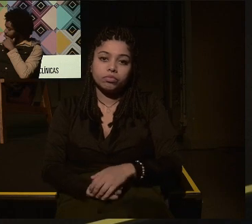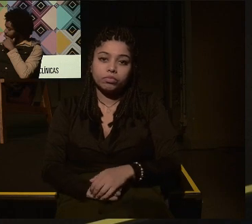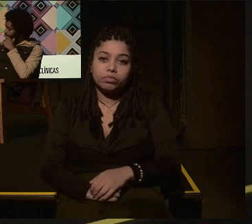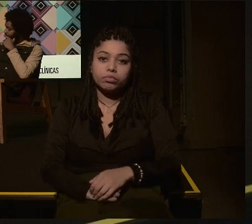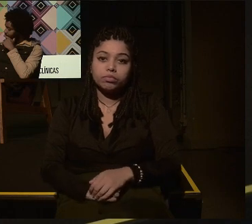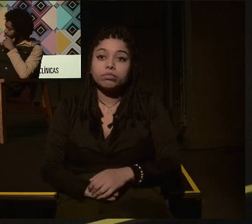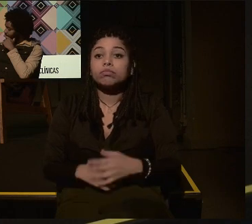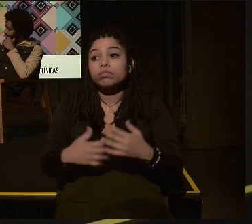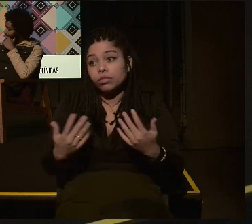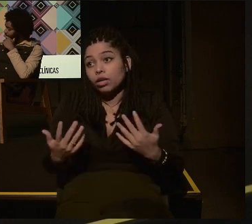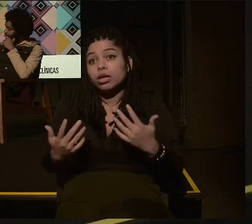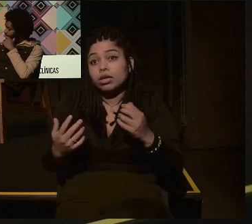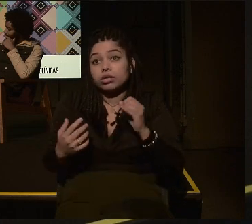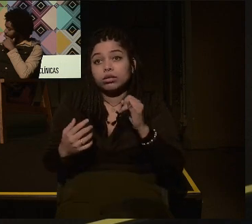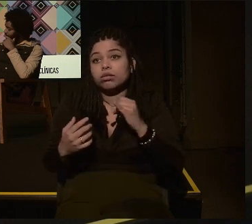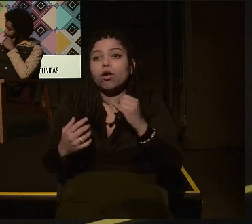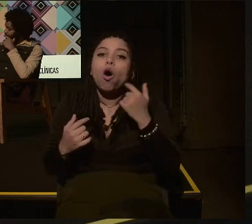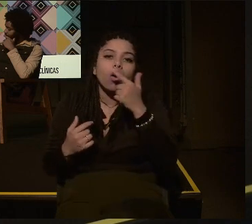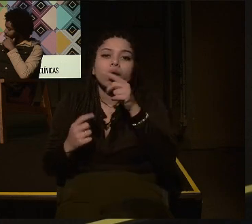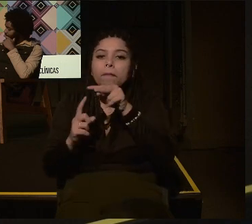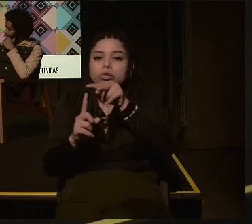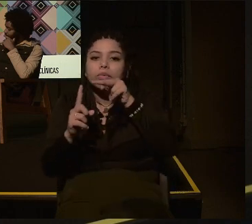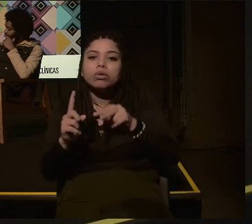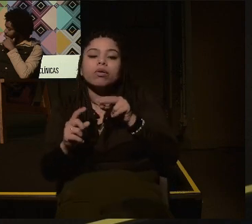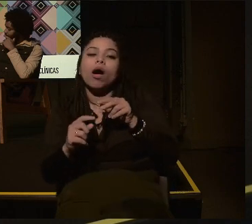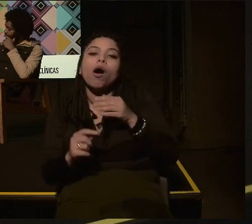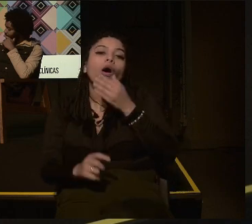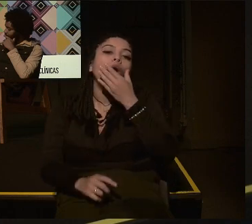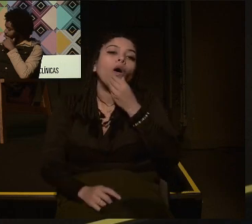de Manos e Minas, na troca,